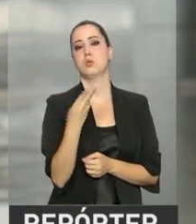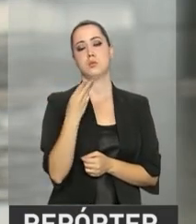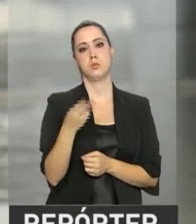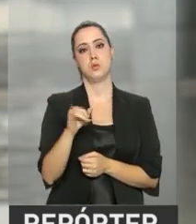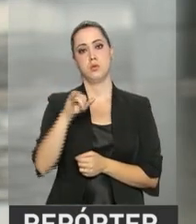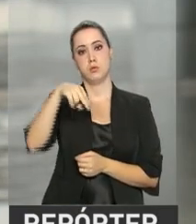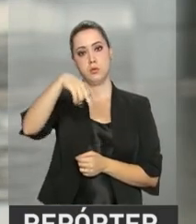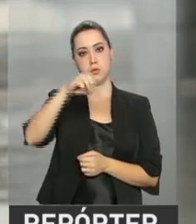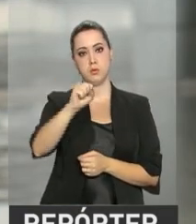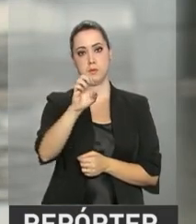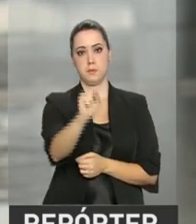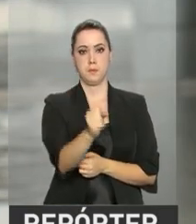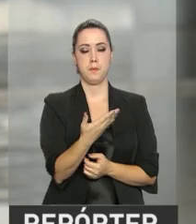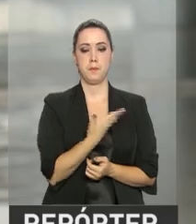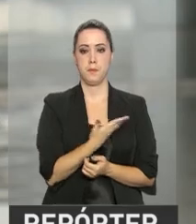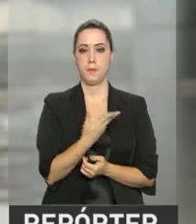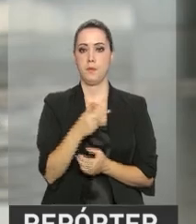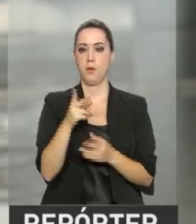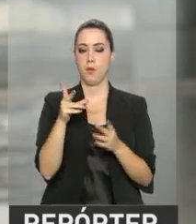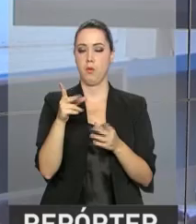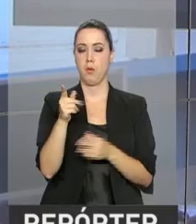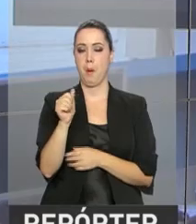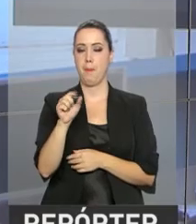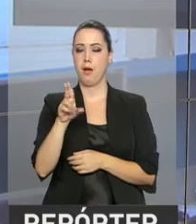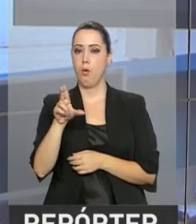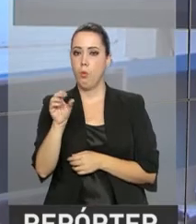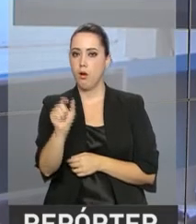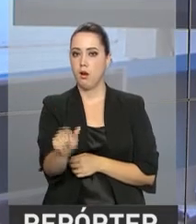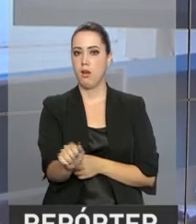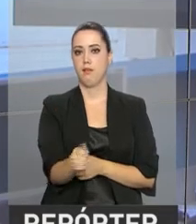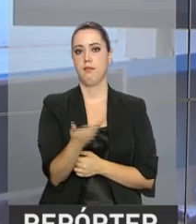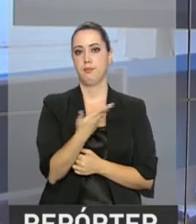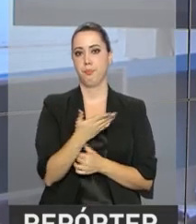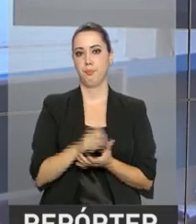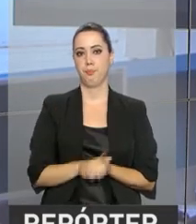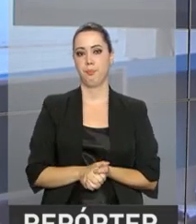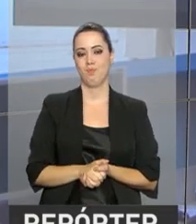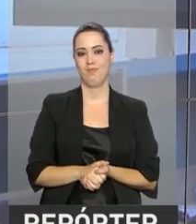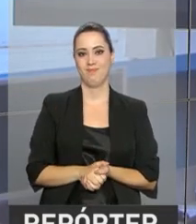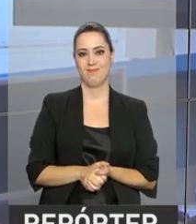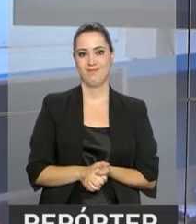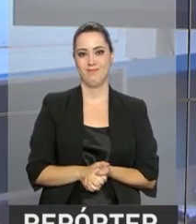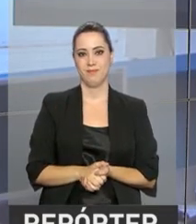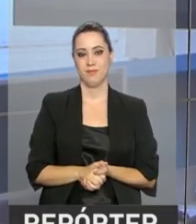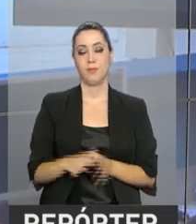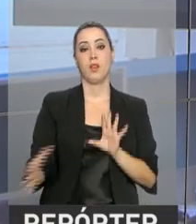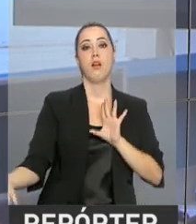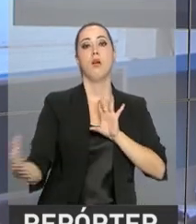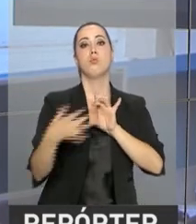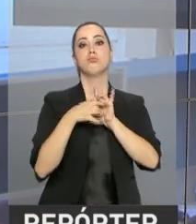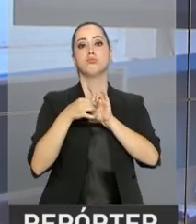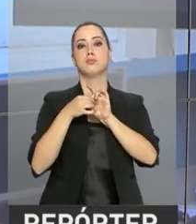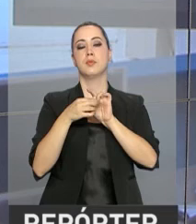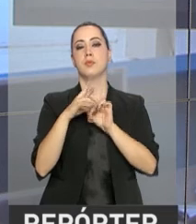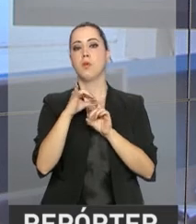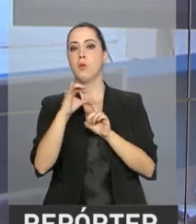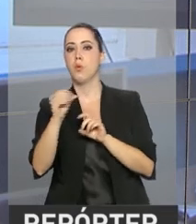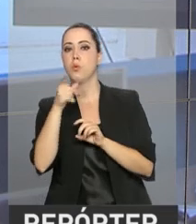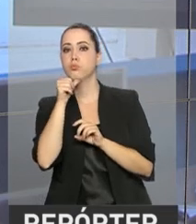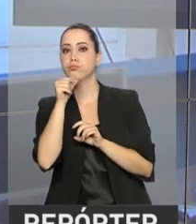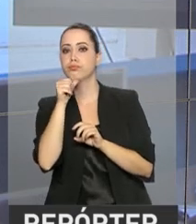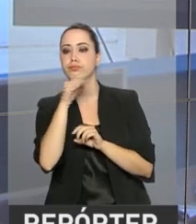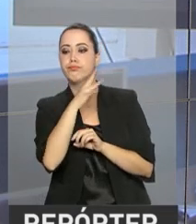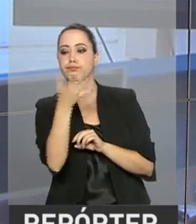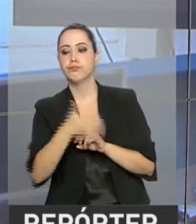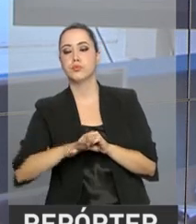de brasília paula de hoje a integração do rio são francisco está com mais de 90% das obras